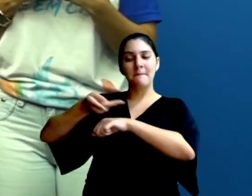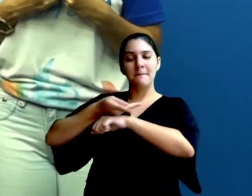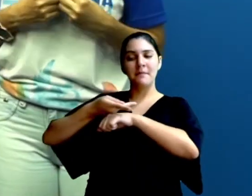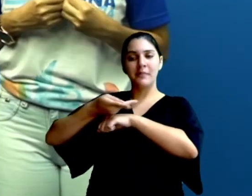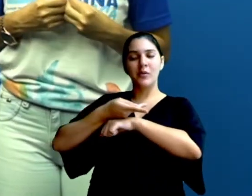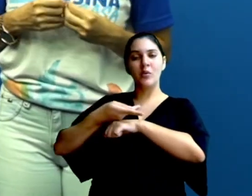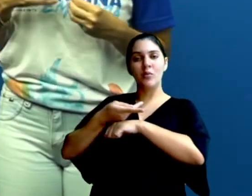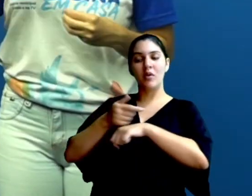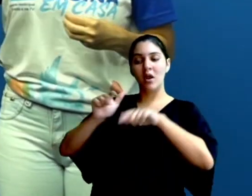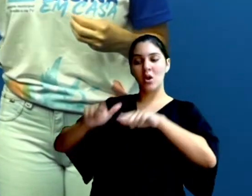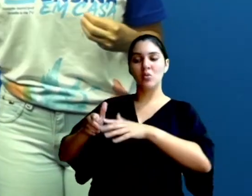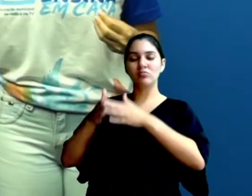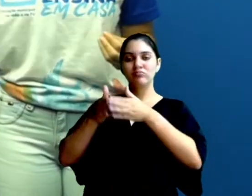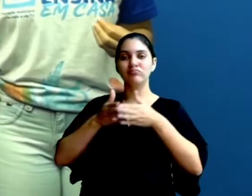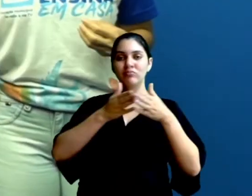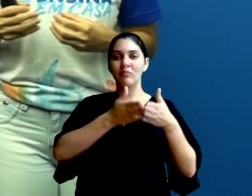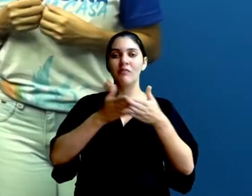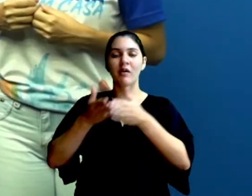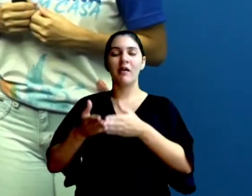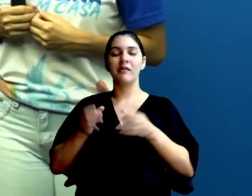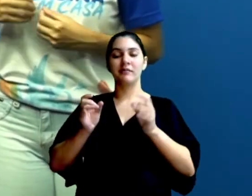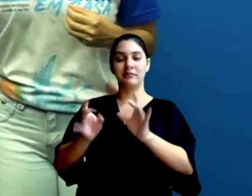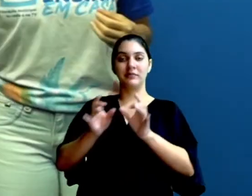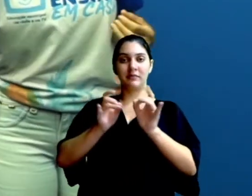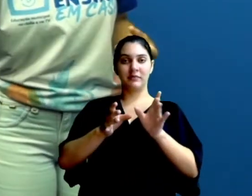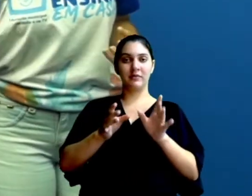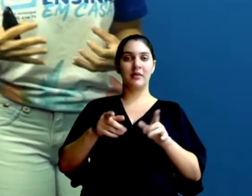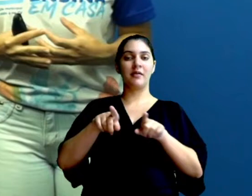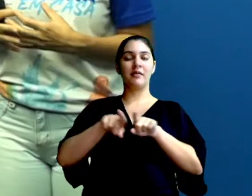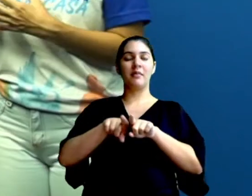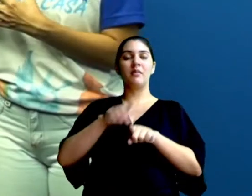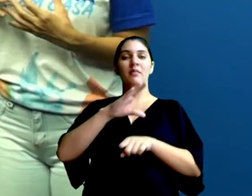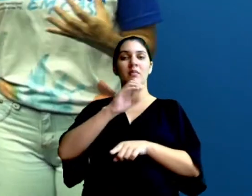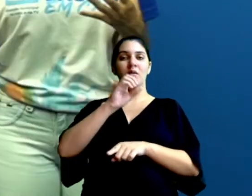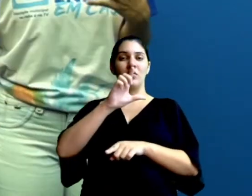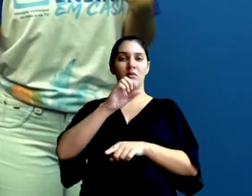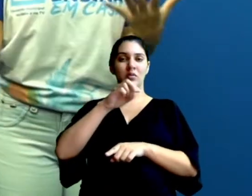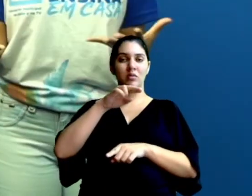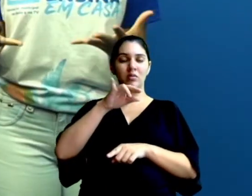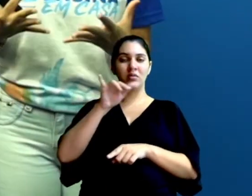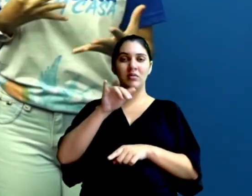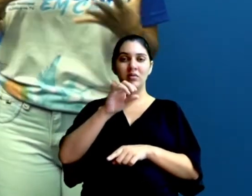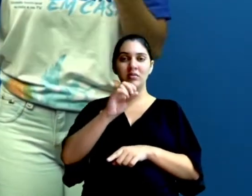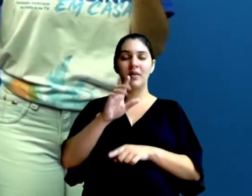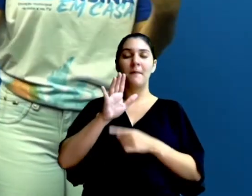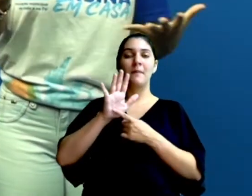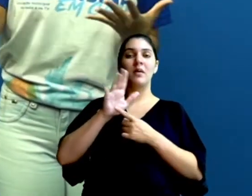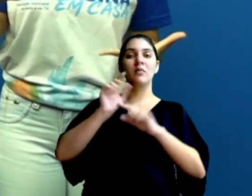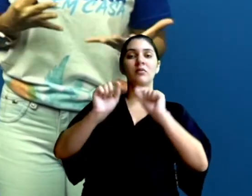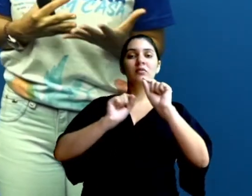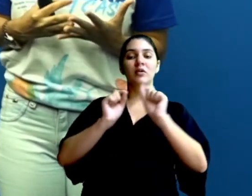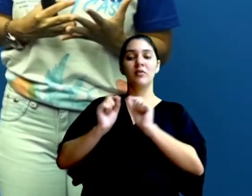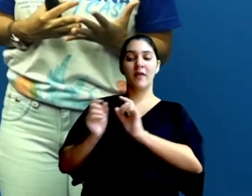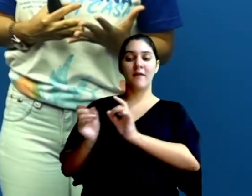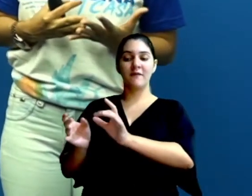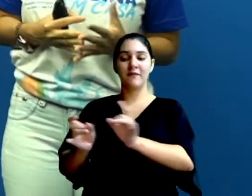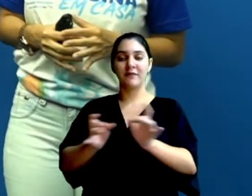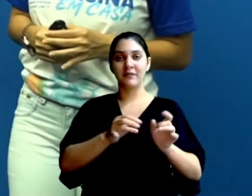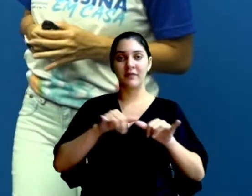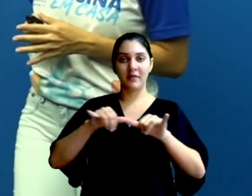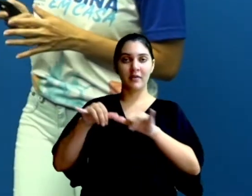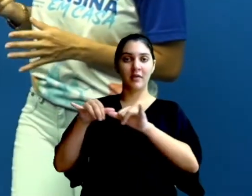rotas comerciais para vender, para colonizar, para estabelecer comércio com